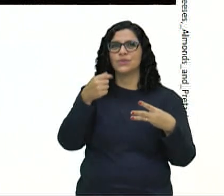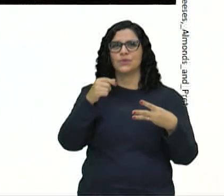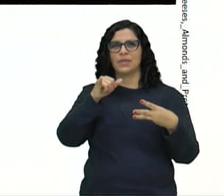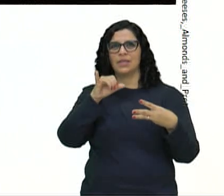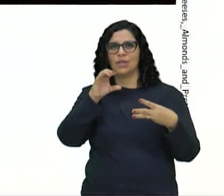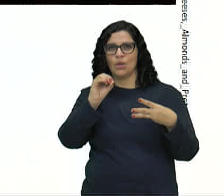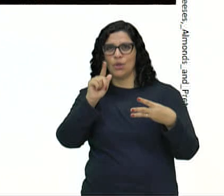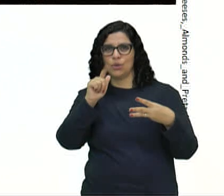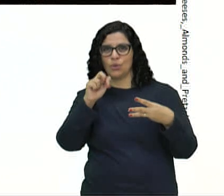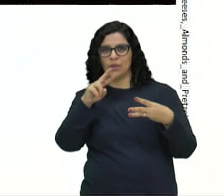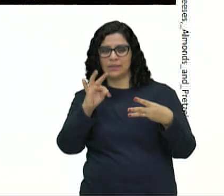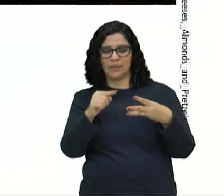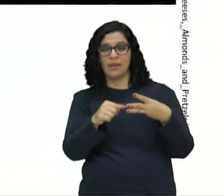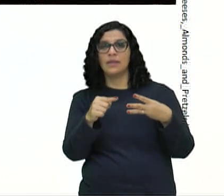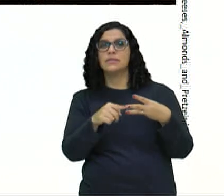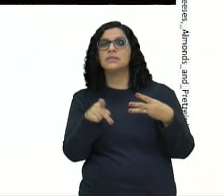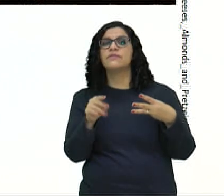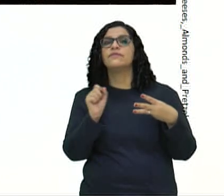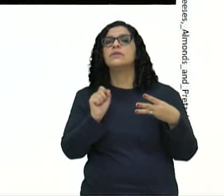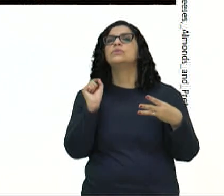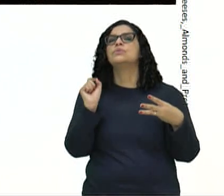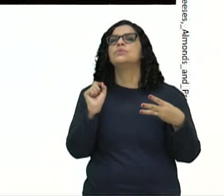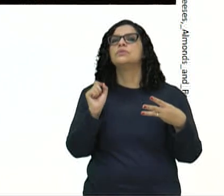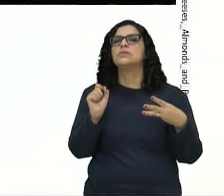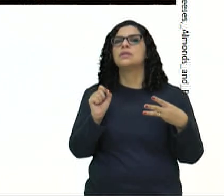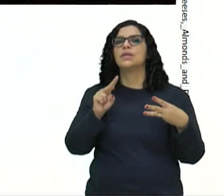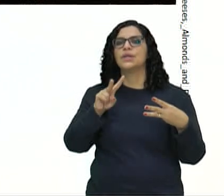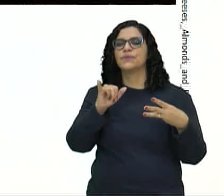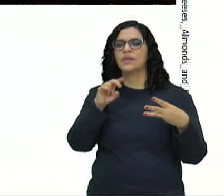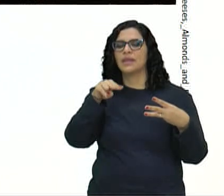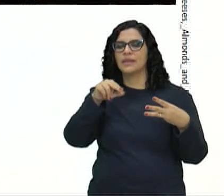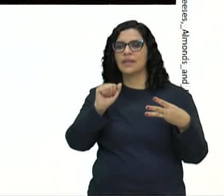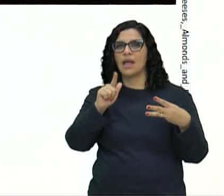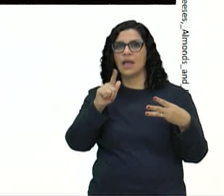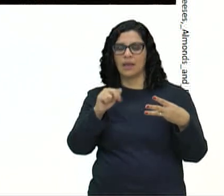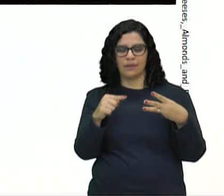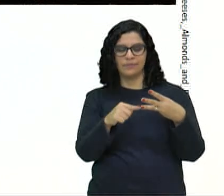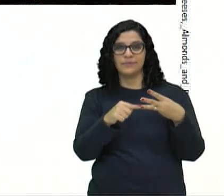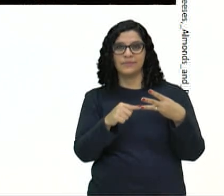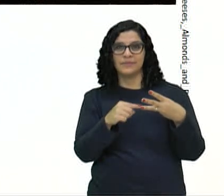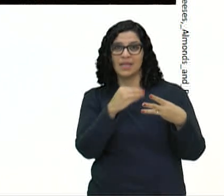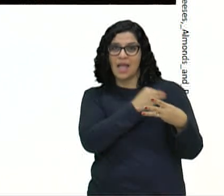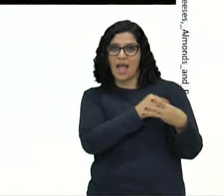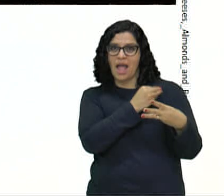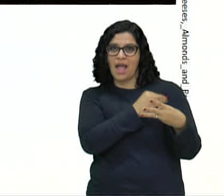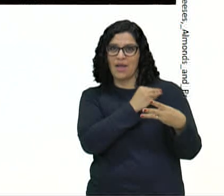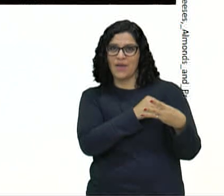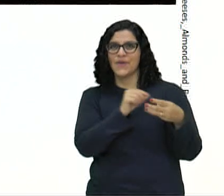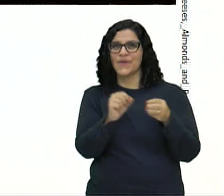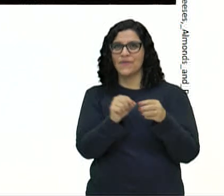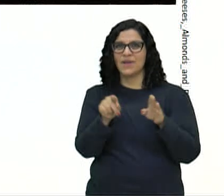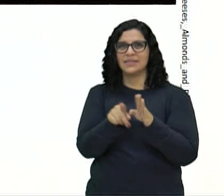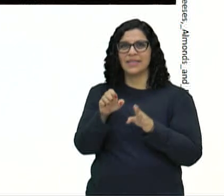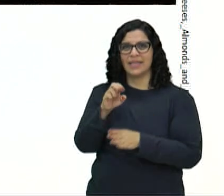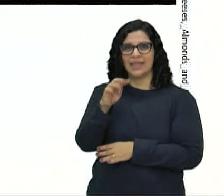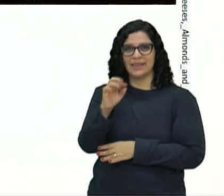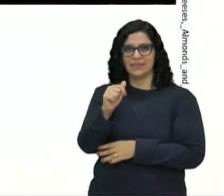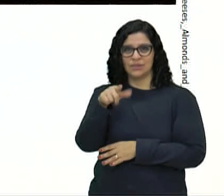acética produz ácido acético, fabricação de vinagres. A alcoólica produz álcool etílico,